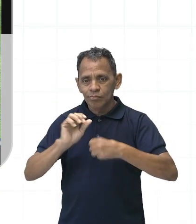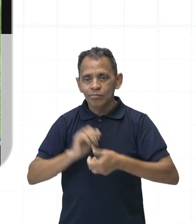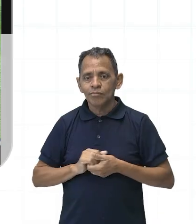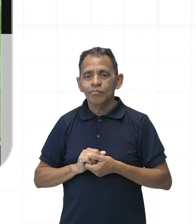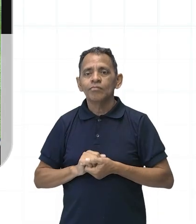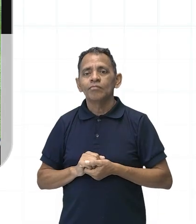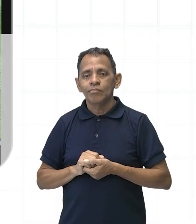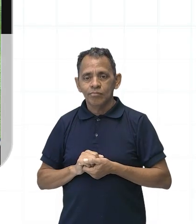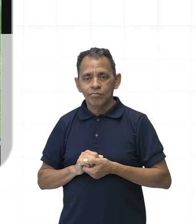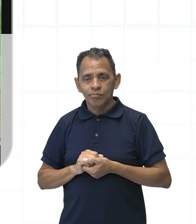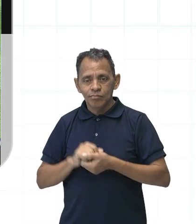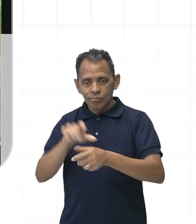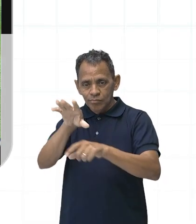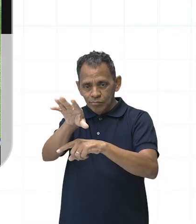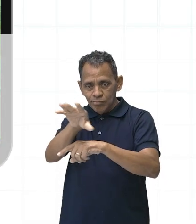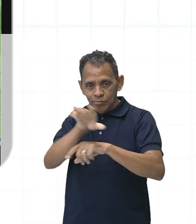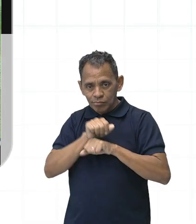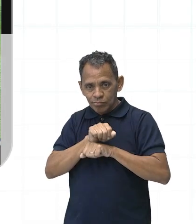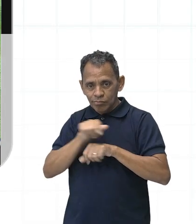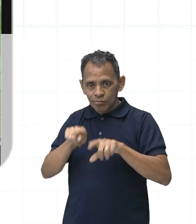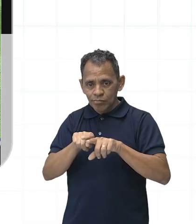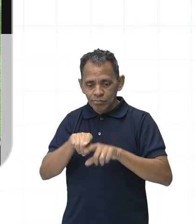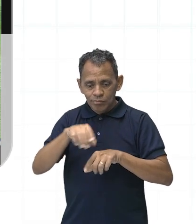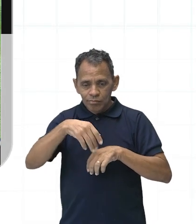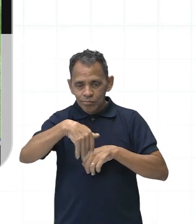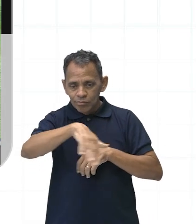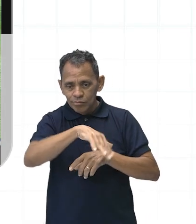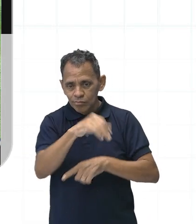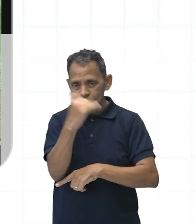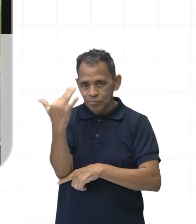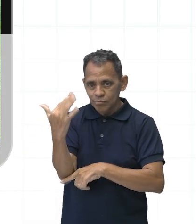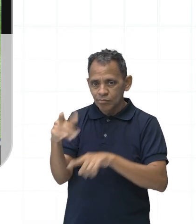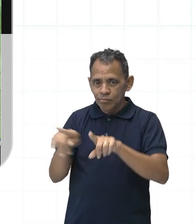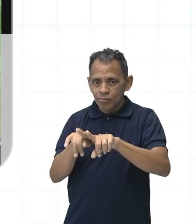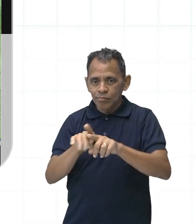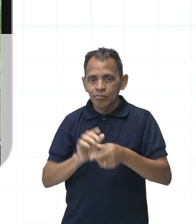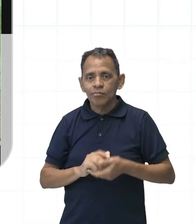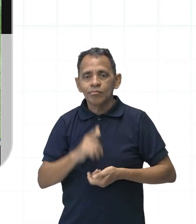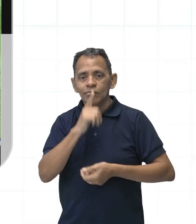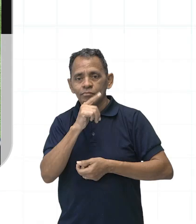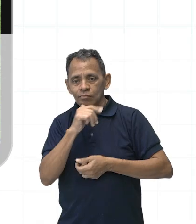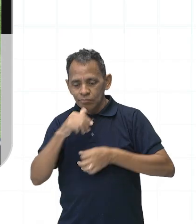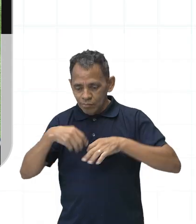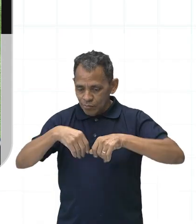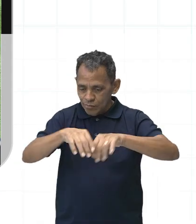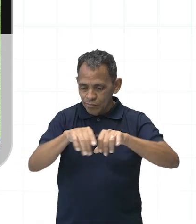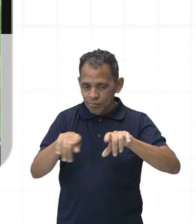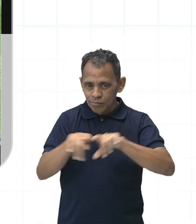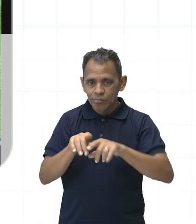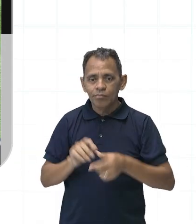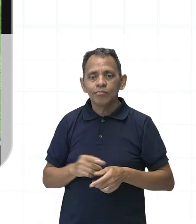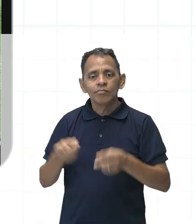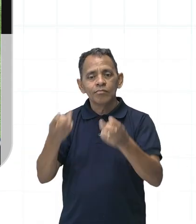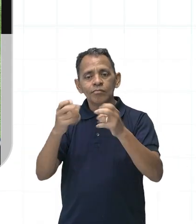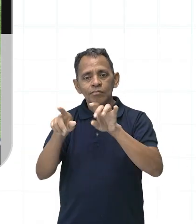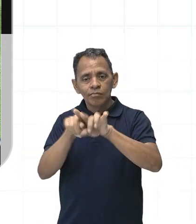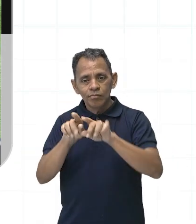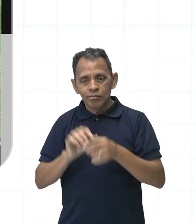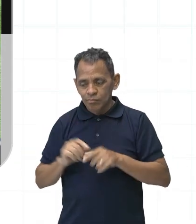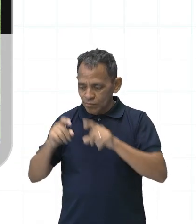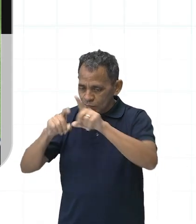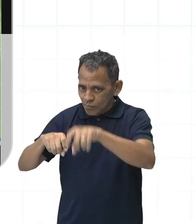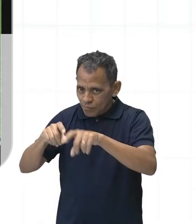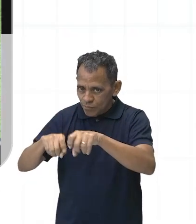contaminação do meio ambiente. Então, realmente, a gente observa hoje em dia que essa agricultura de subsistência e também